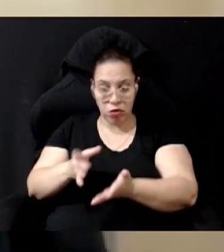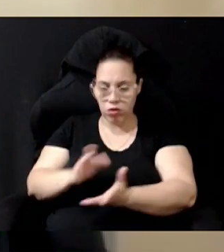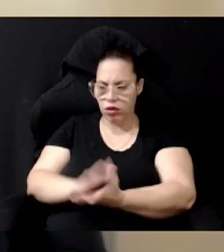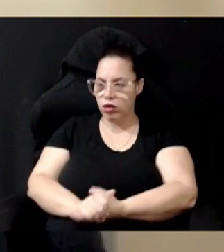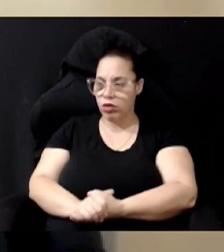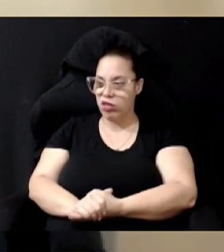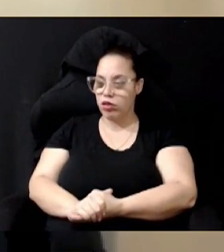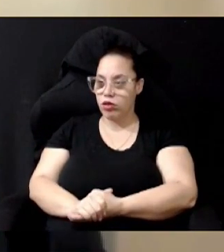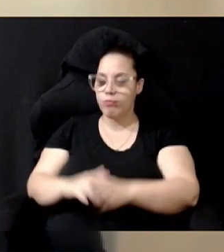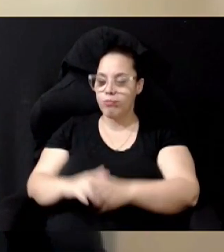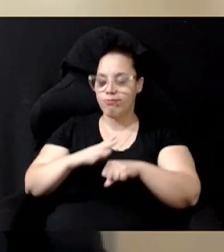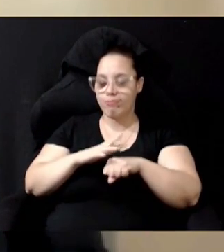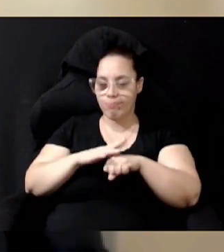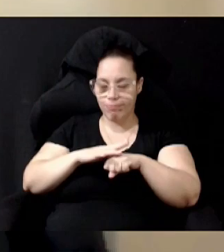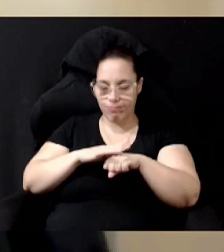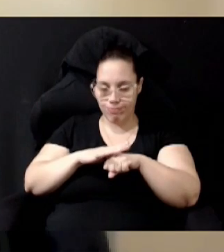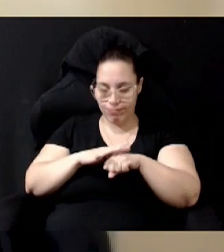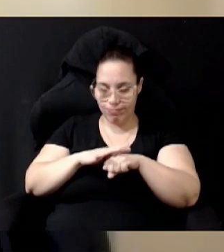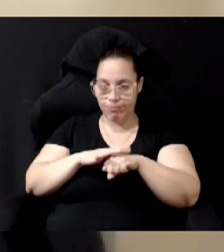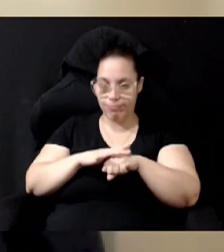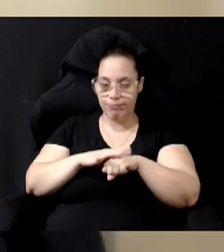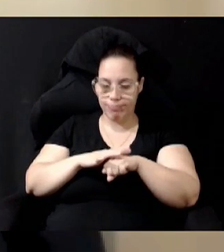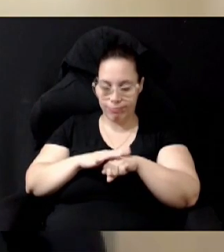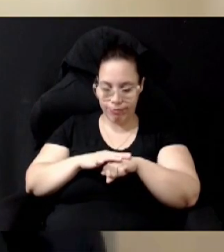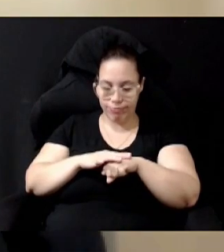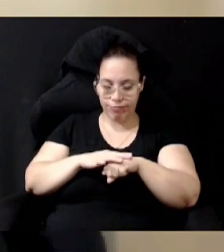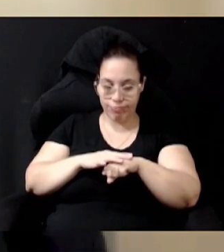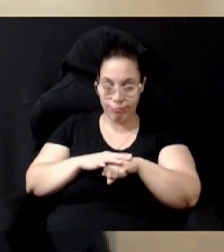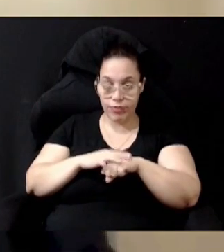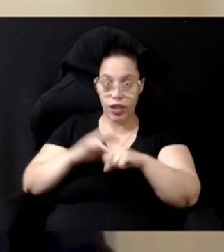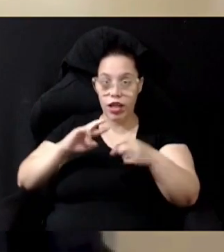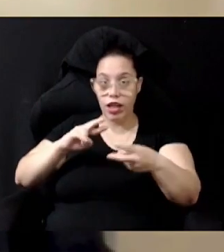doença que é herdada.